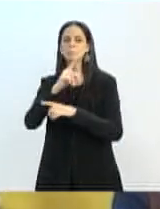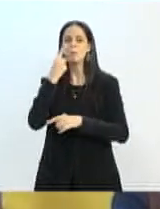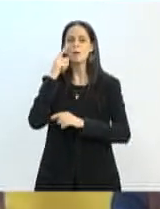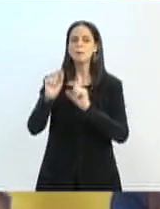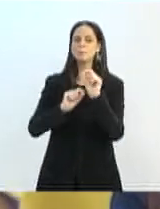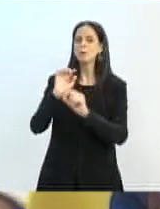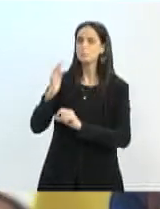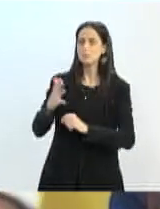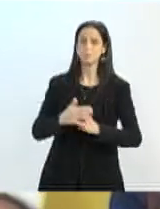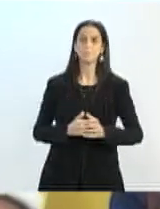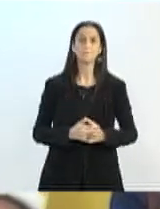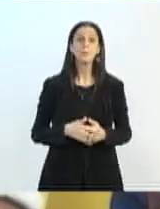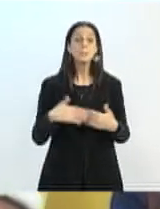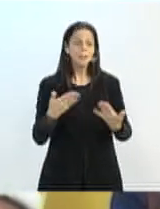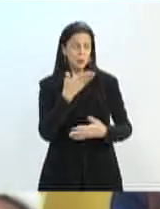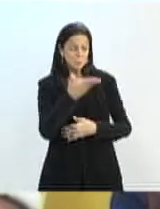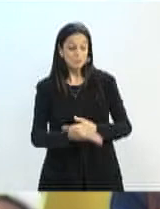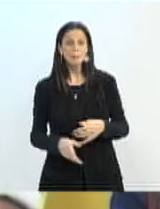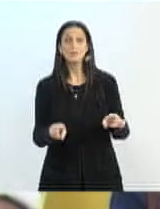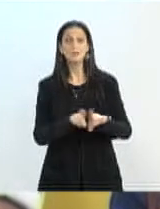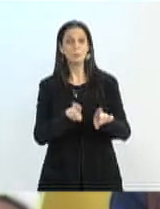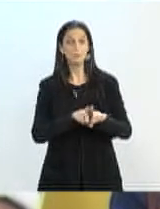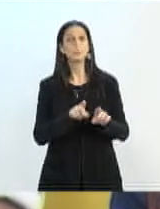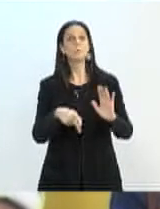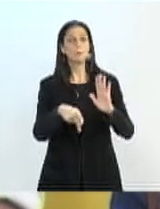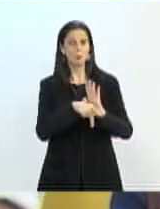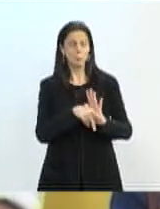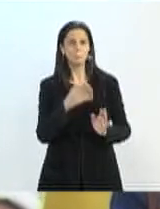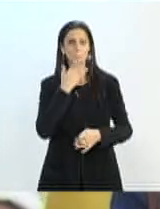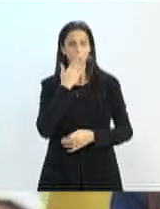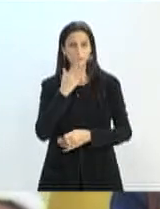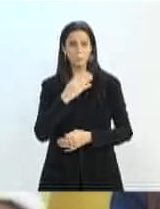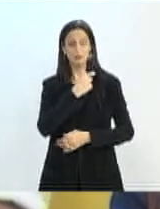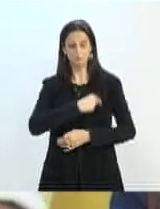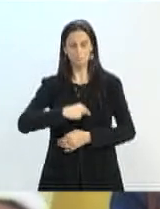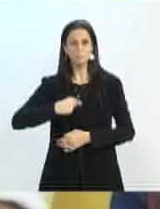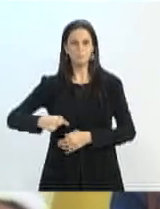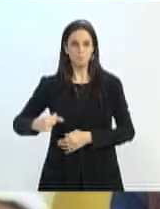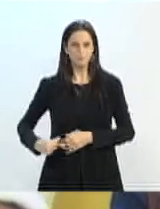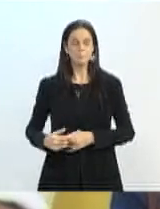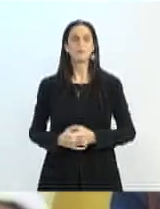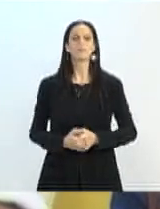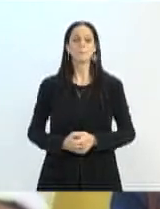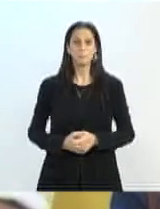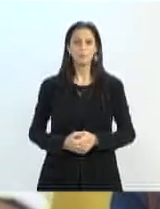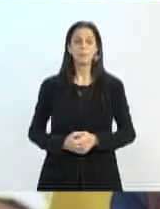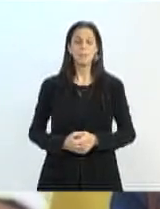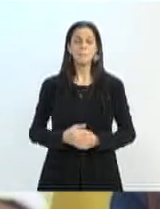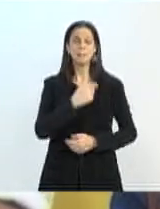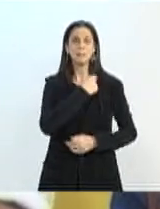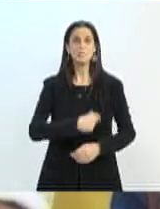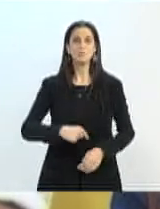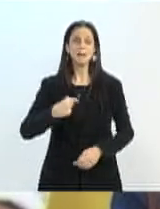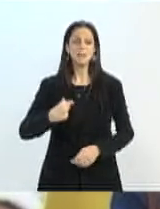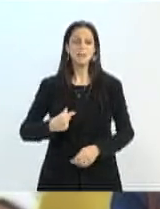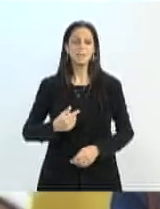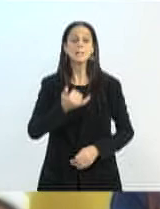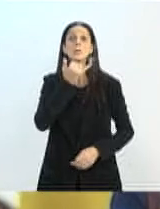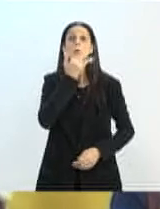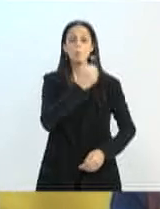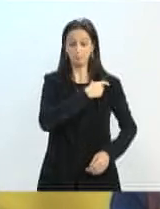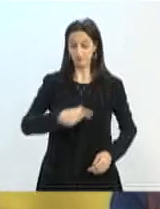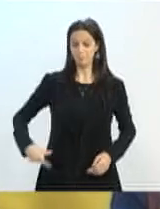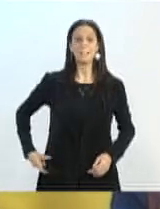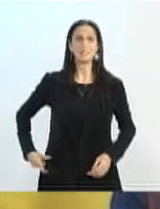mas nós fizemos uma ação muito bacana no jogo da Libertadores, a Fla Blumenau, em que, infelizmente, o resultado não veio,